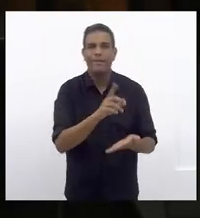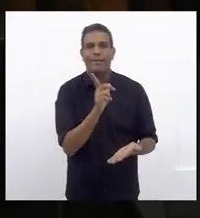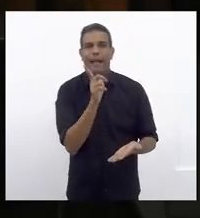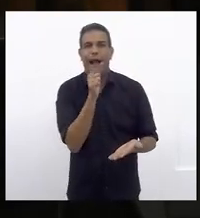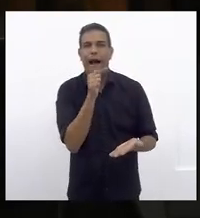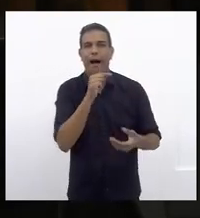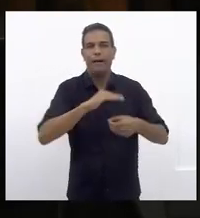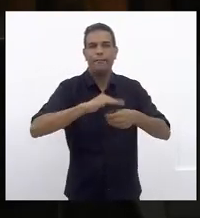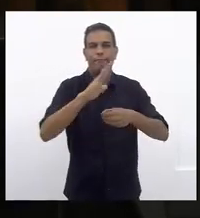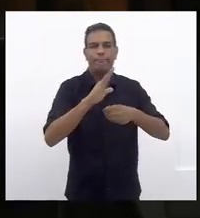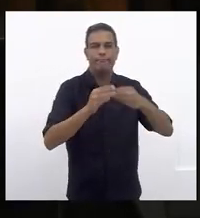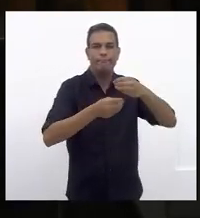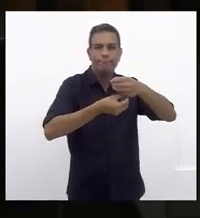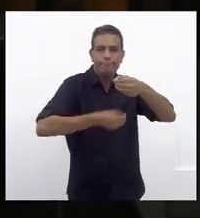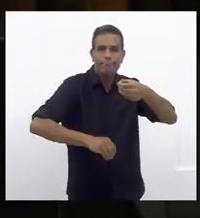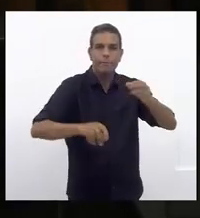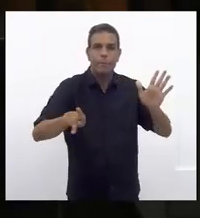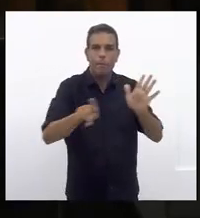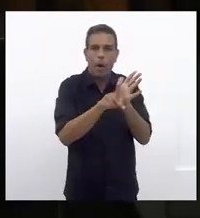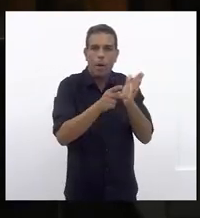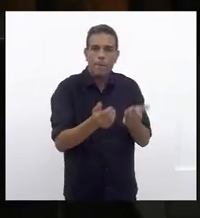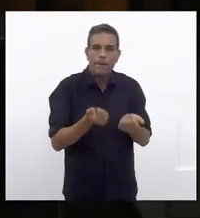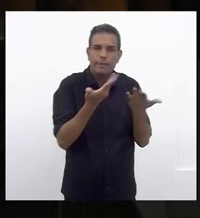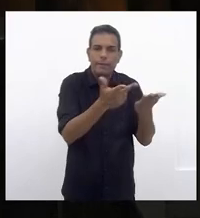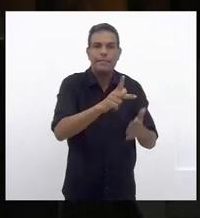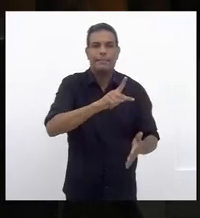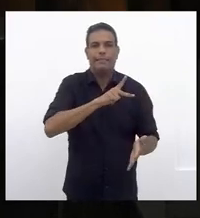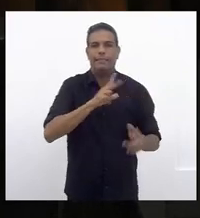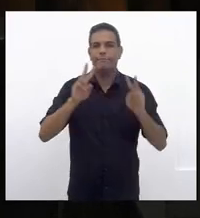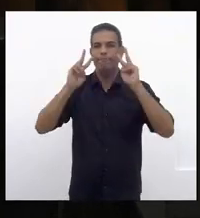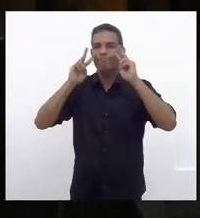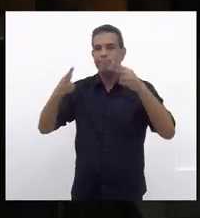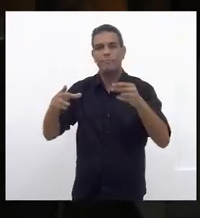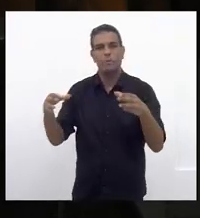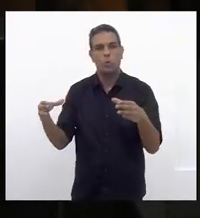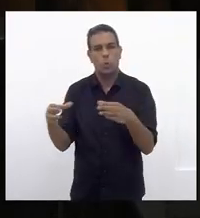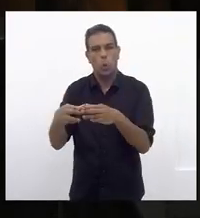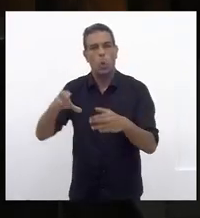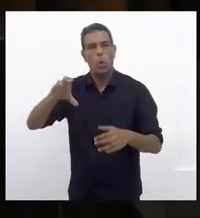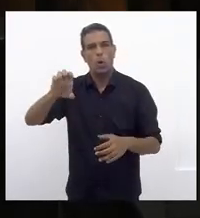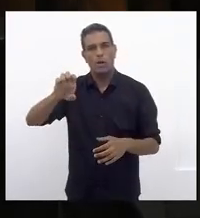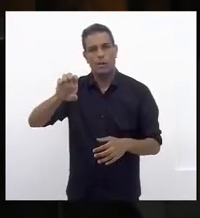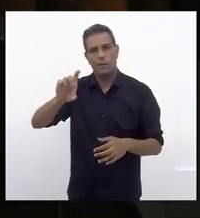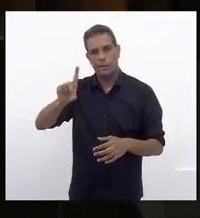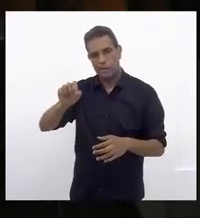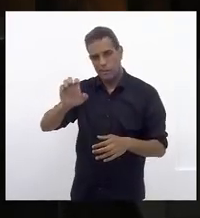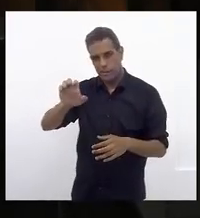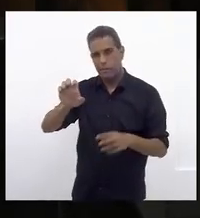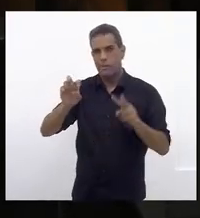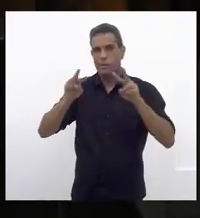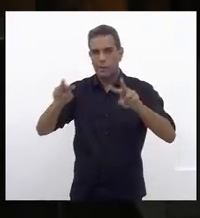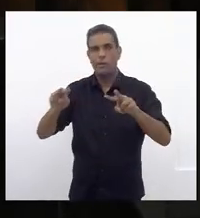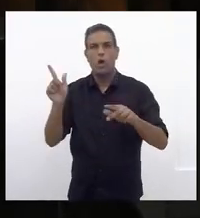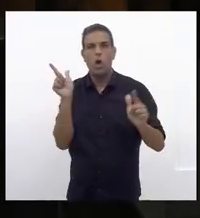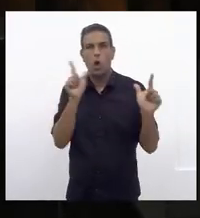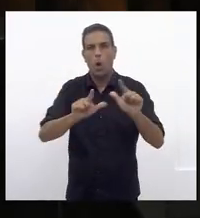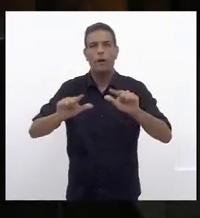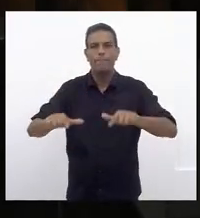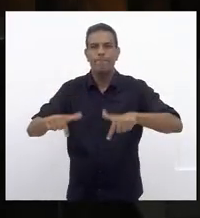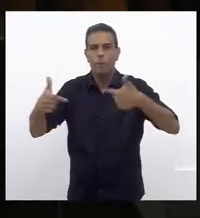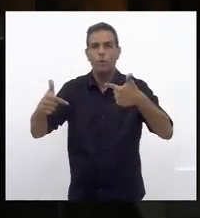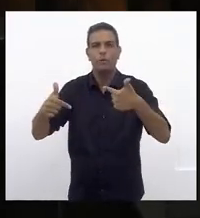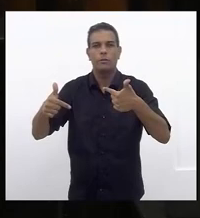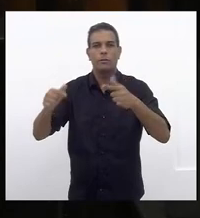à iniciativa privada, possam permanecer com a sua força de